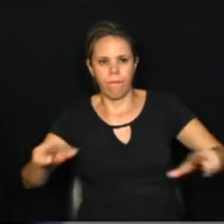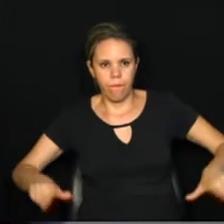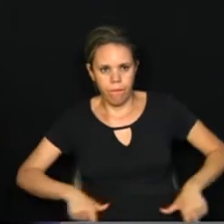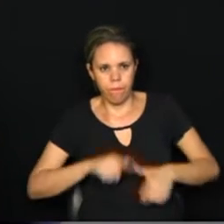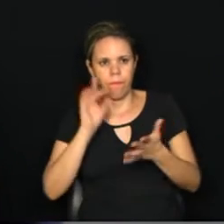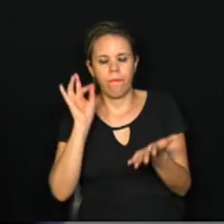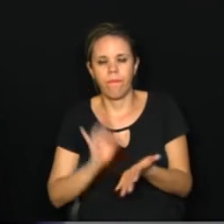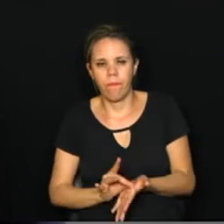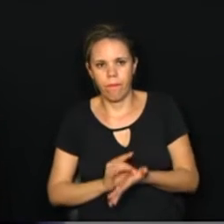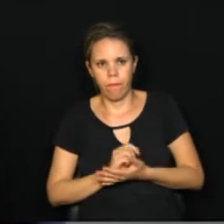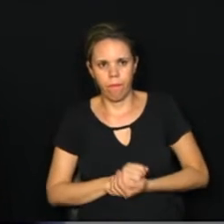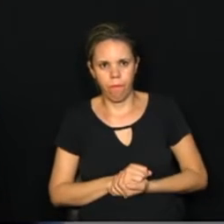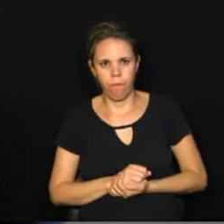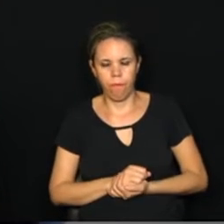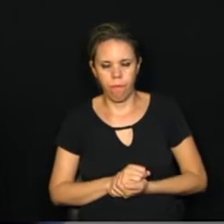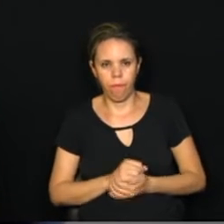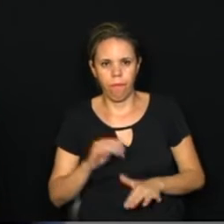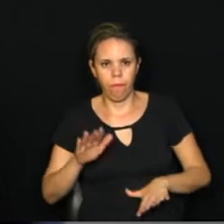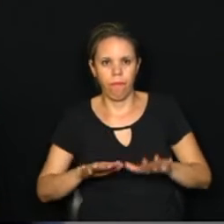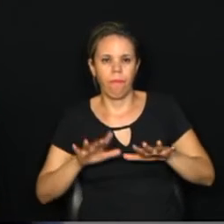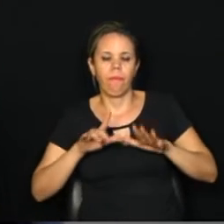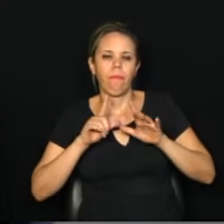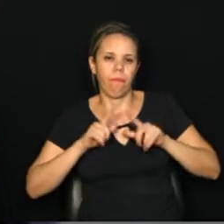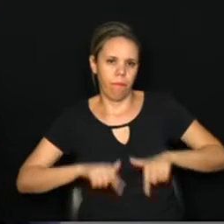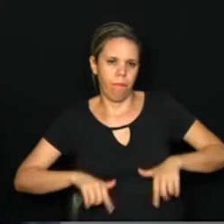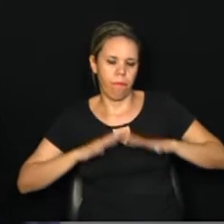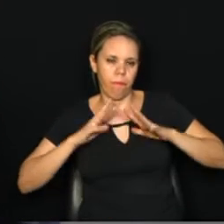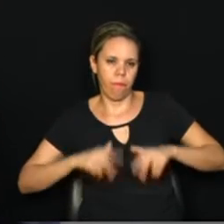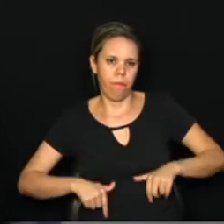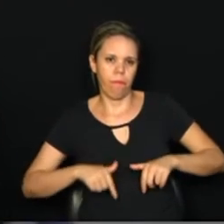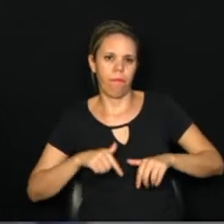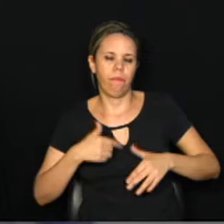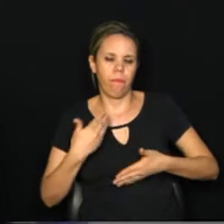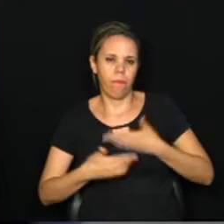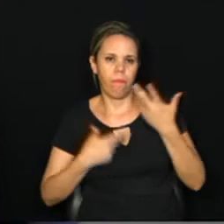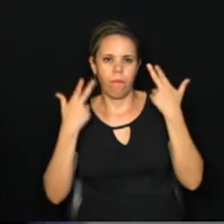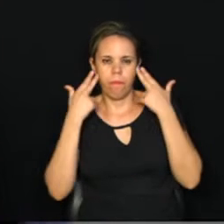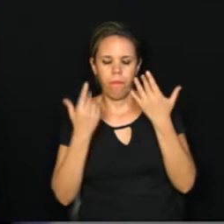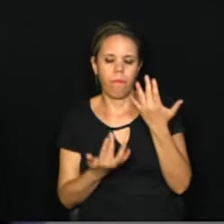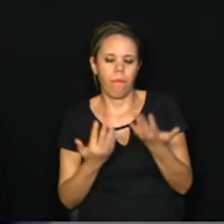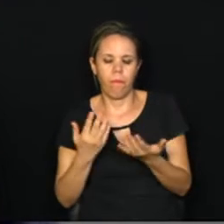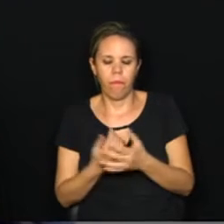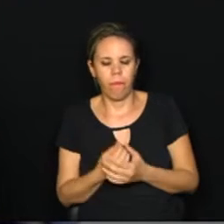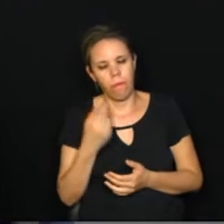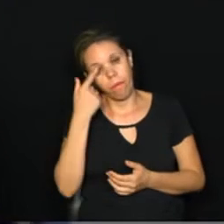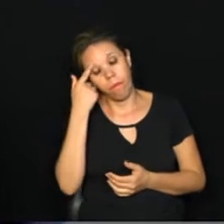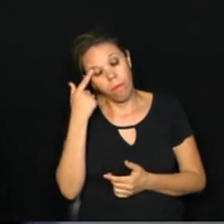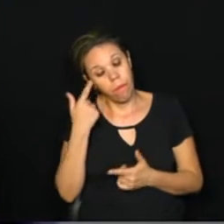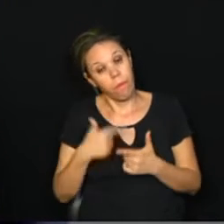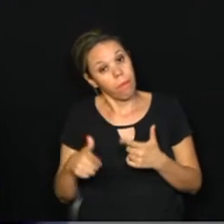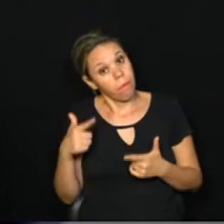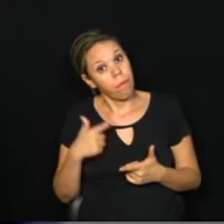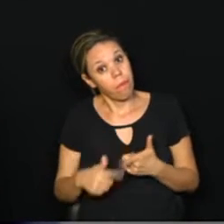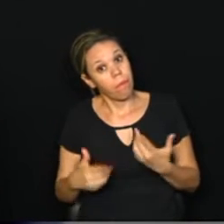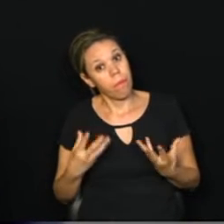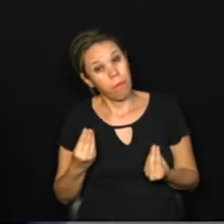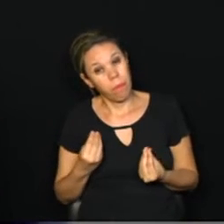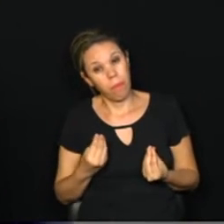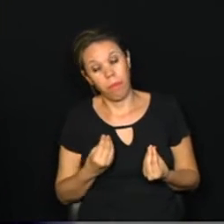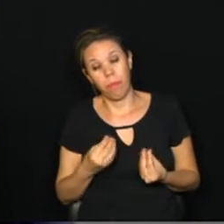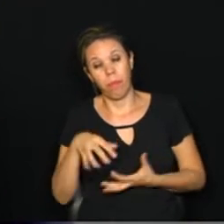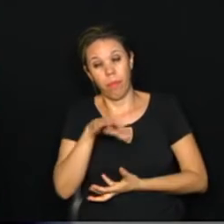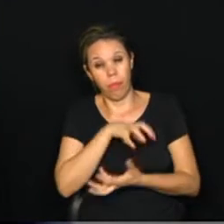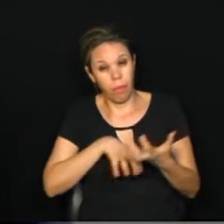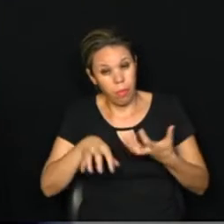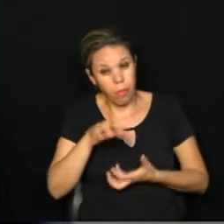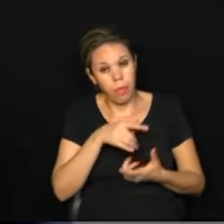efetivamente às vezes a limpeza faz parte do processo de limpeza, a queima, e isso tem causado muito transtorno.